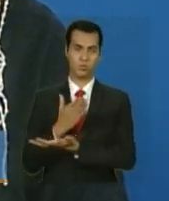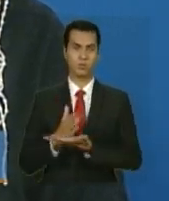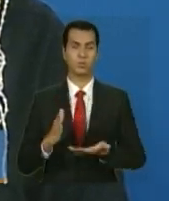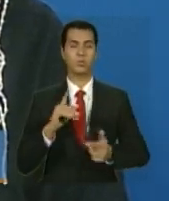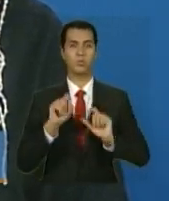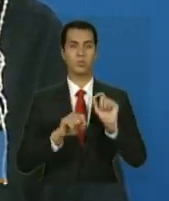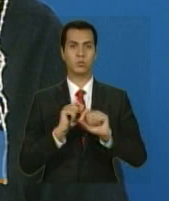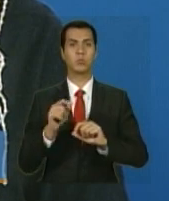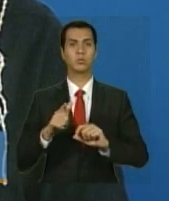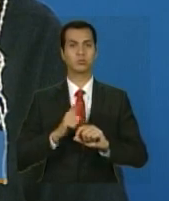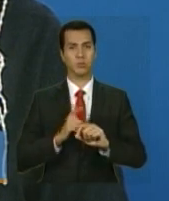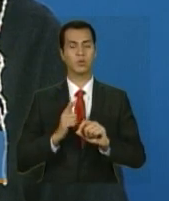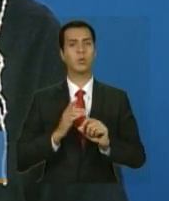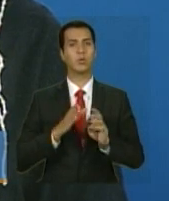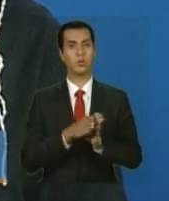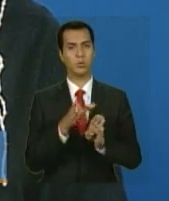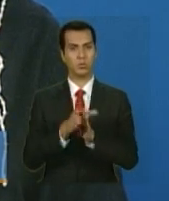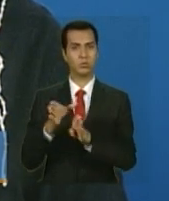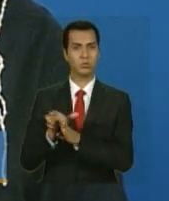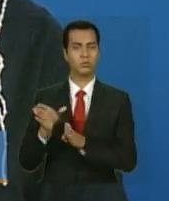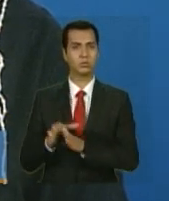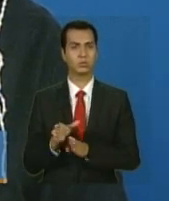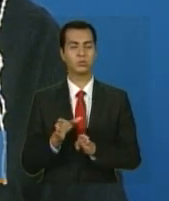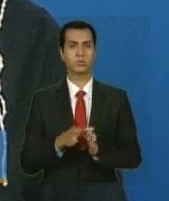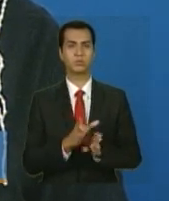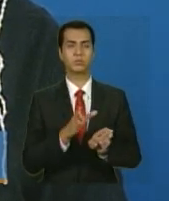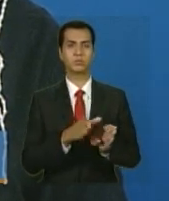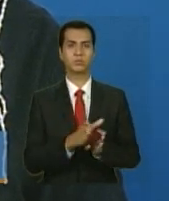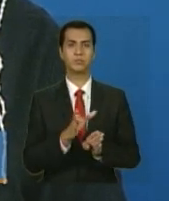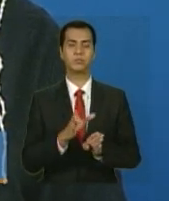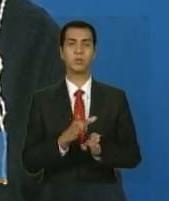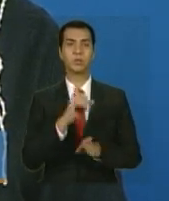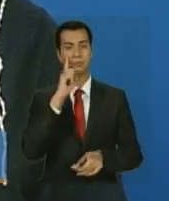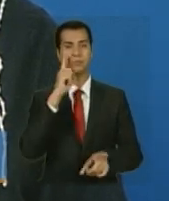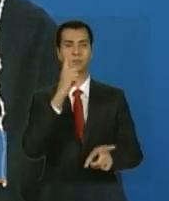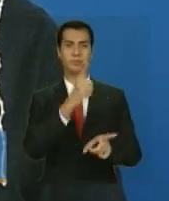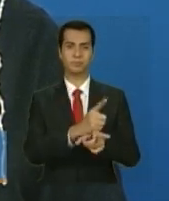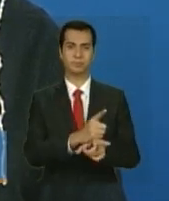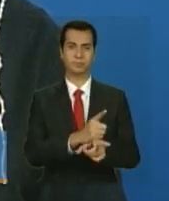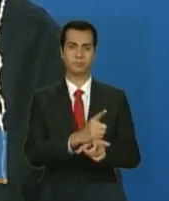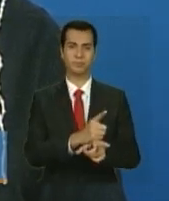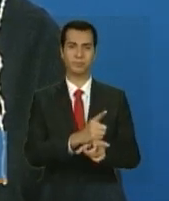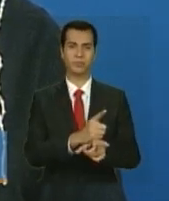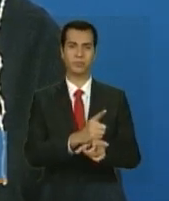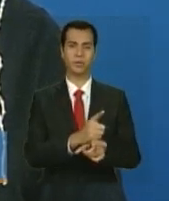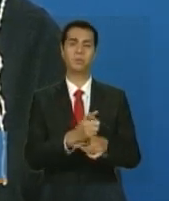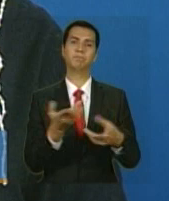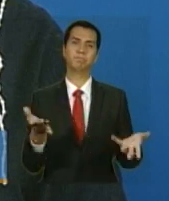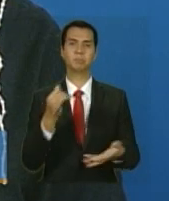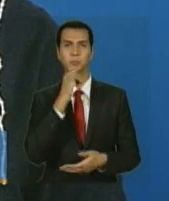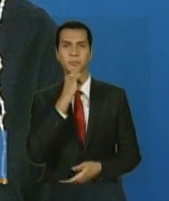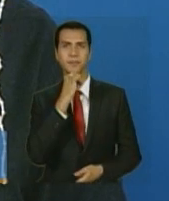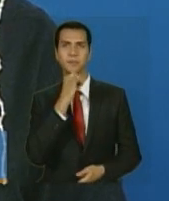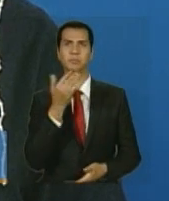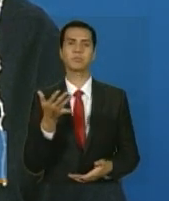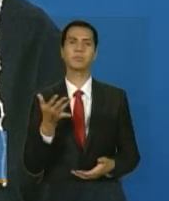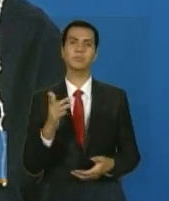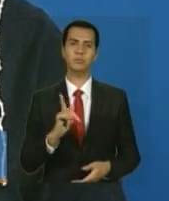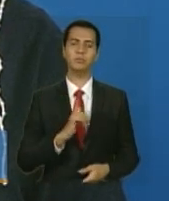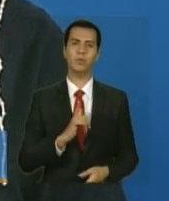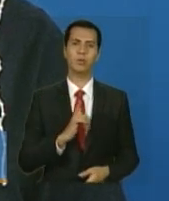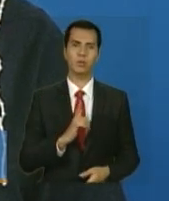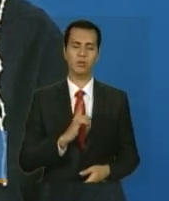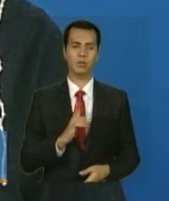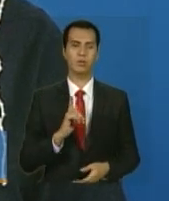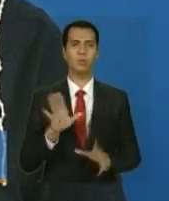têm orientação para a identificação. É o caso, por exemplo, dos assentados